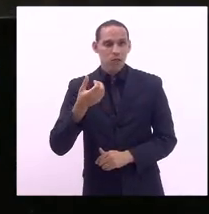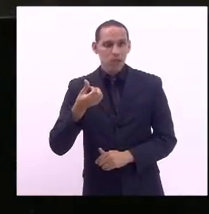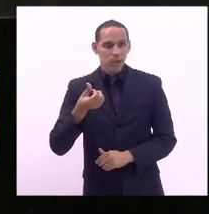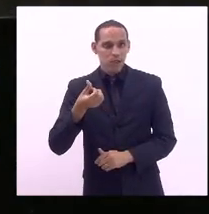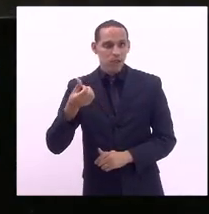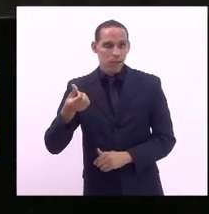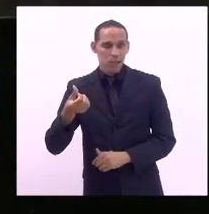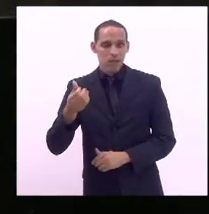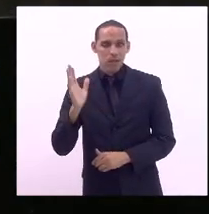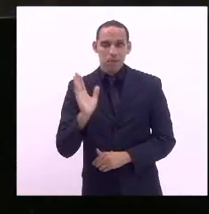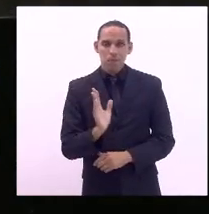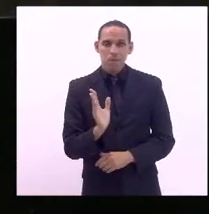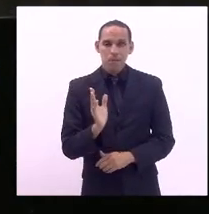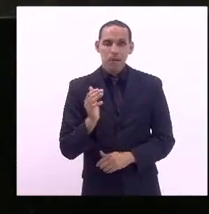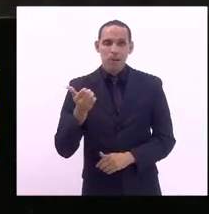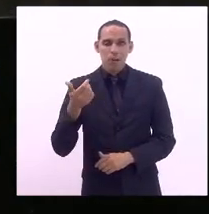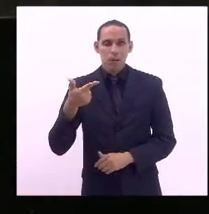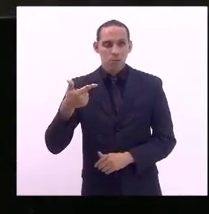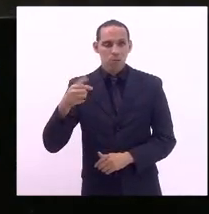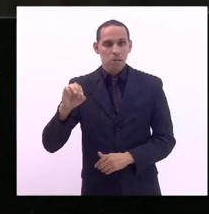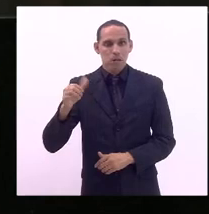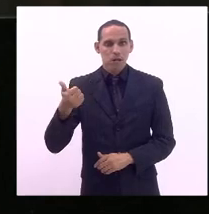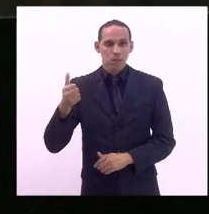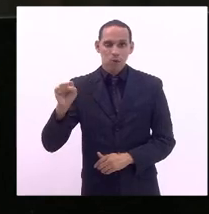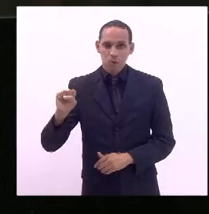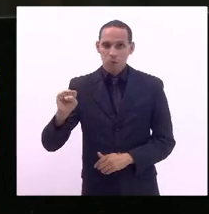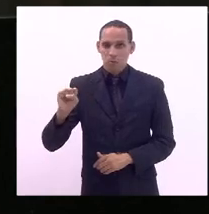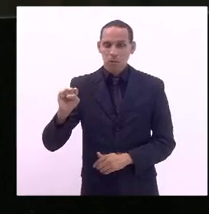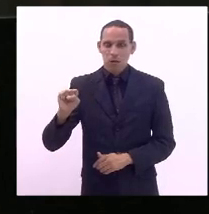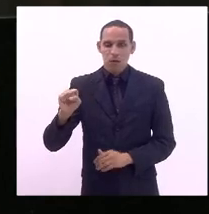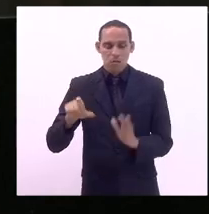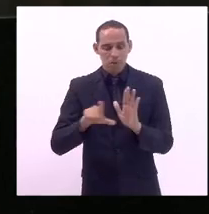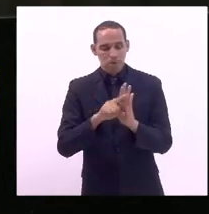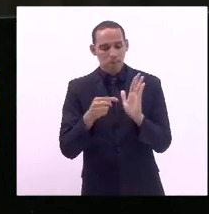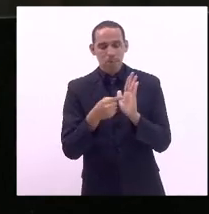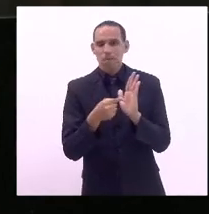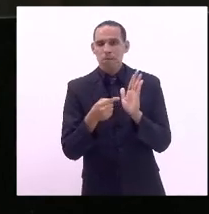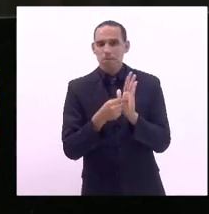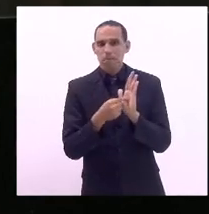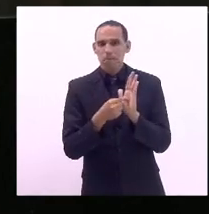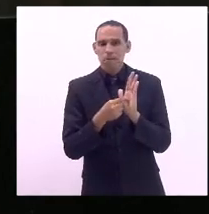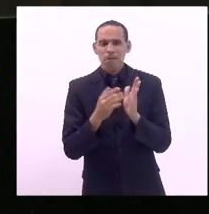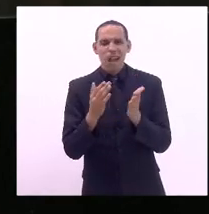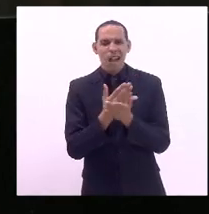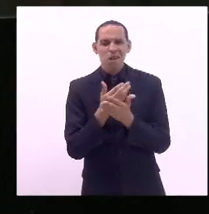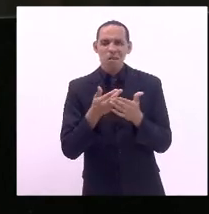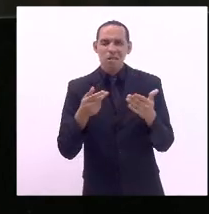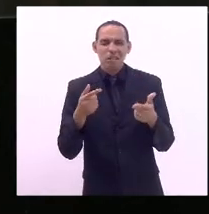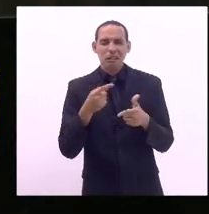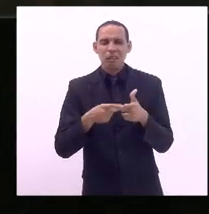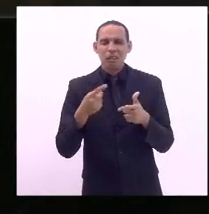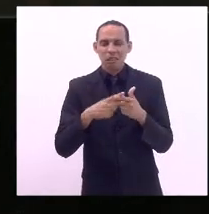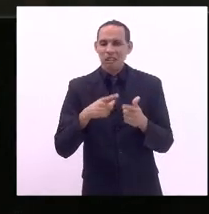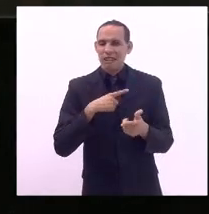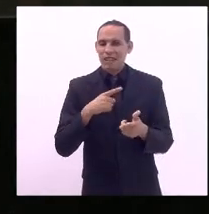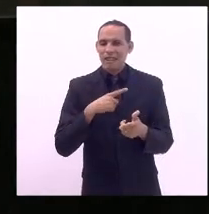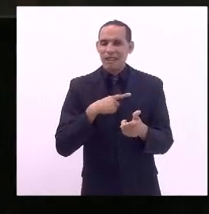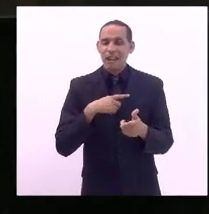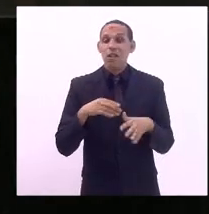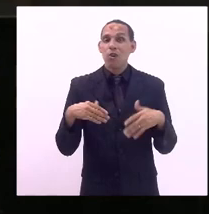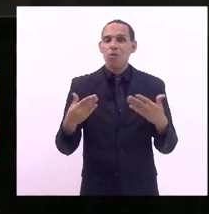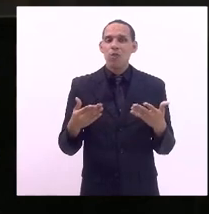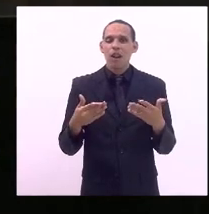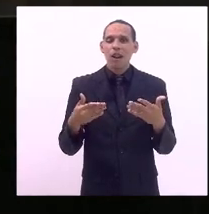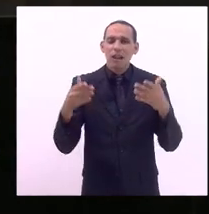8.266, de 2018, ela possuía algumas inconsistências nas suas definições